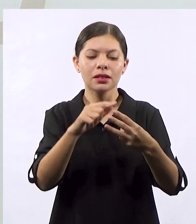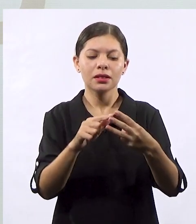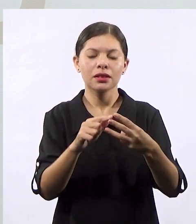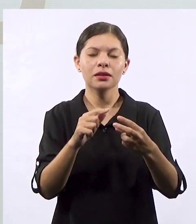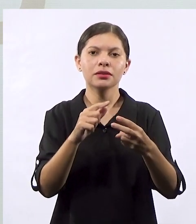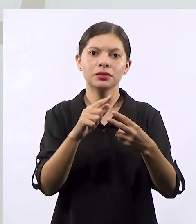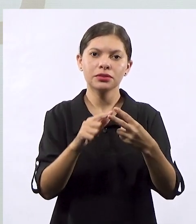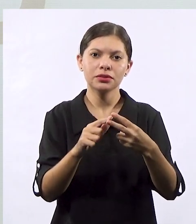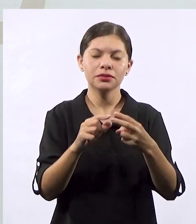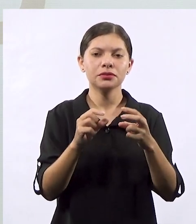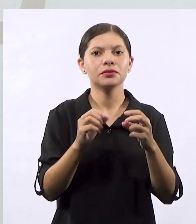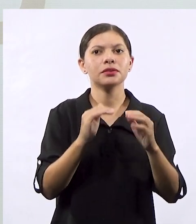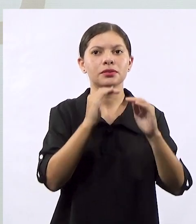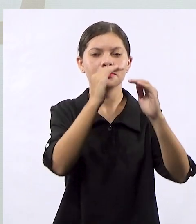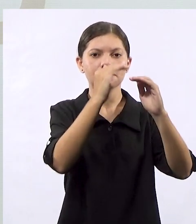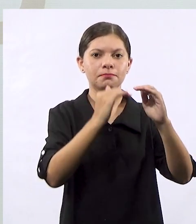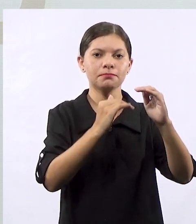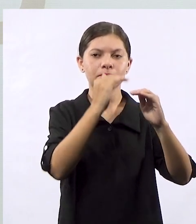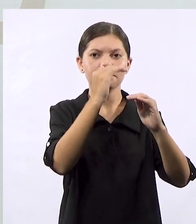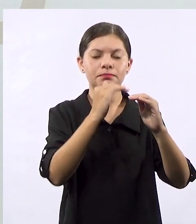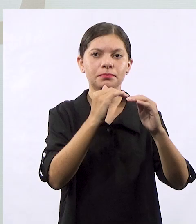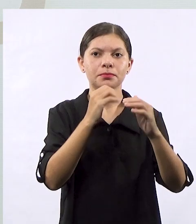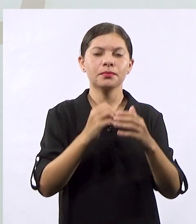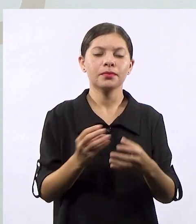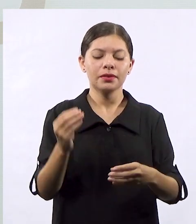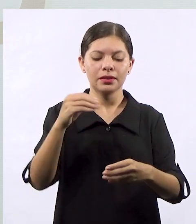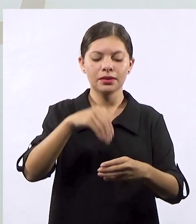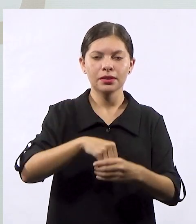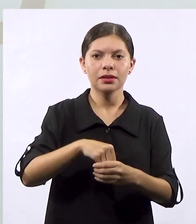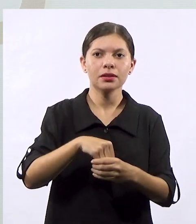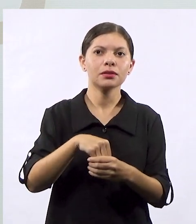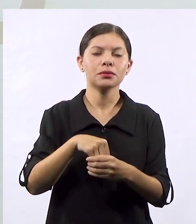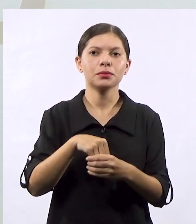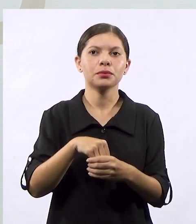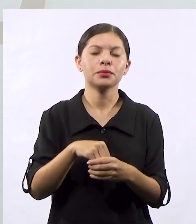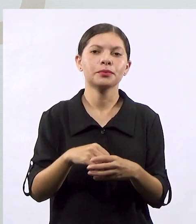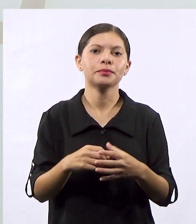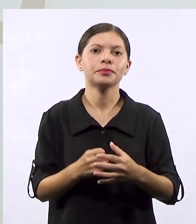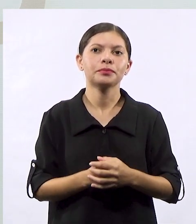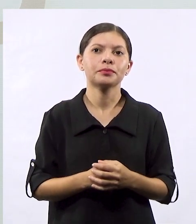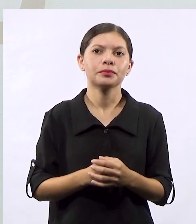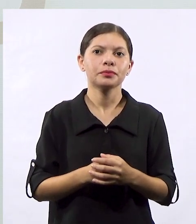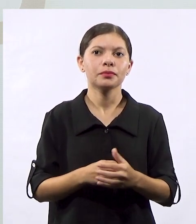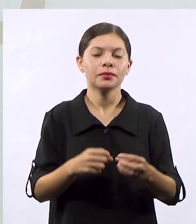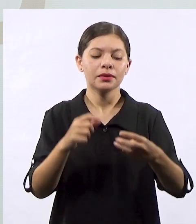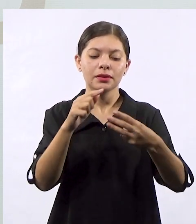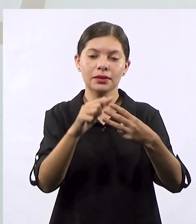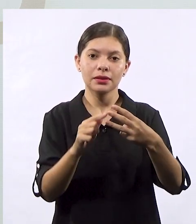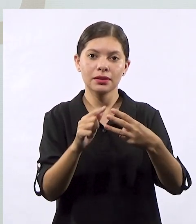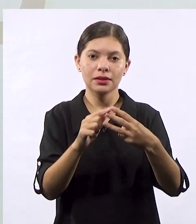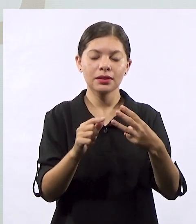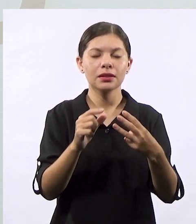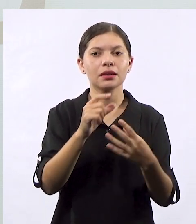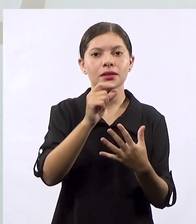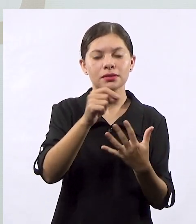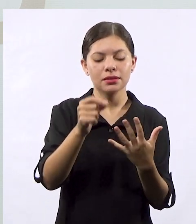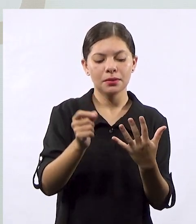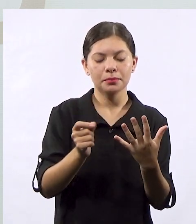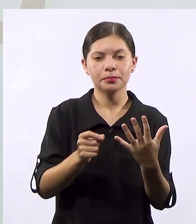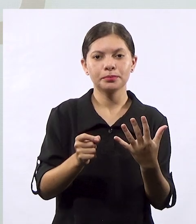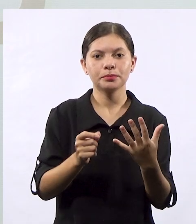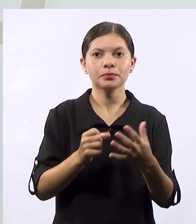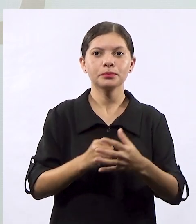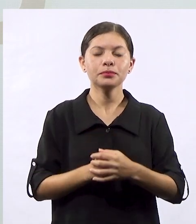a educação básica e o ensino superior. E dentro do nível da educação básica, nós temos 3 etapas. A